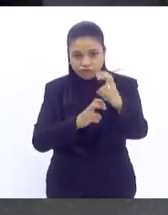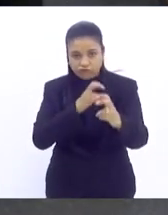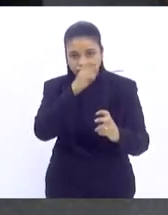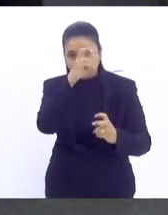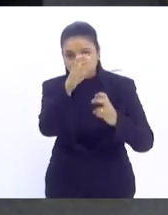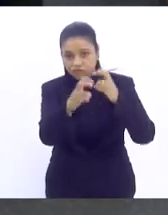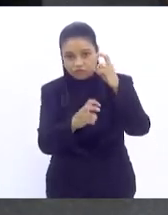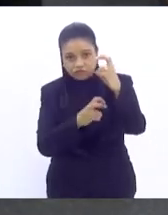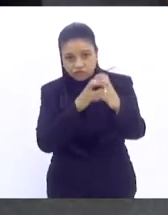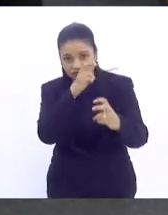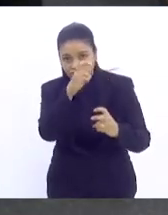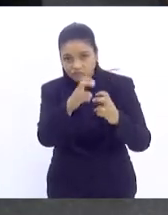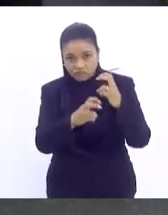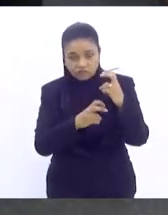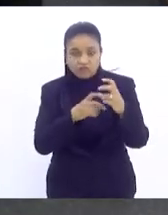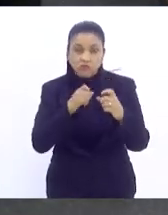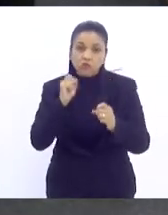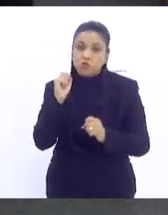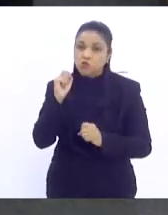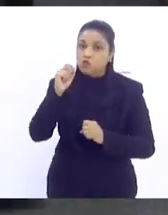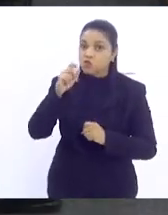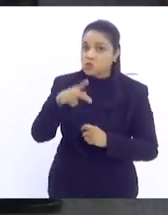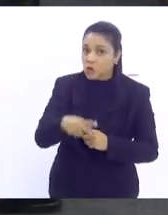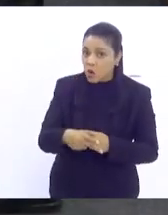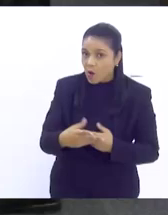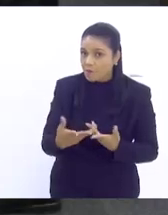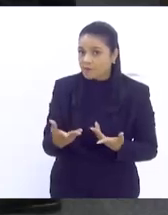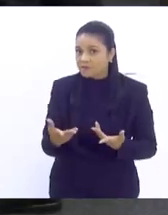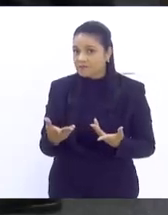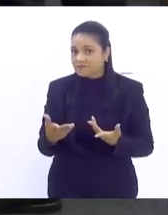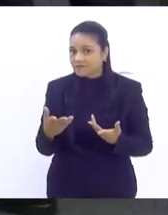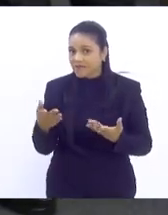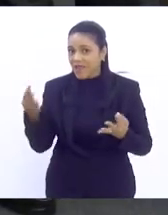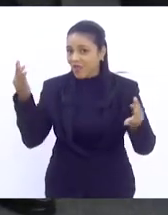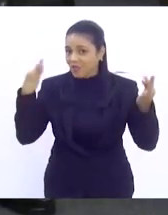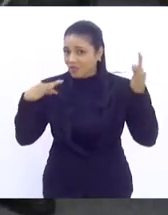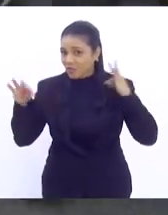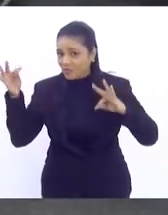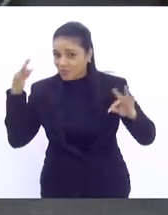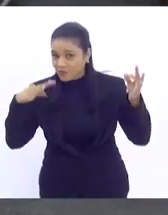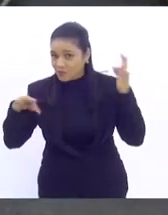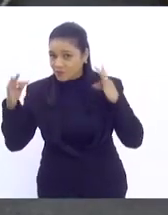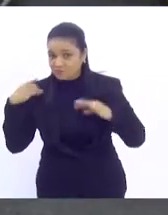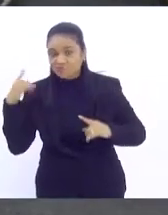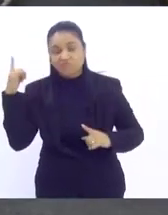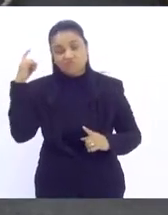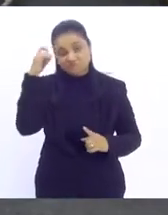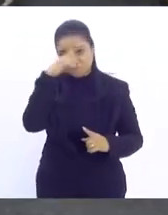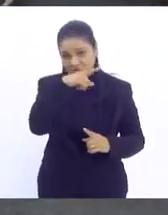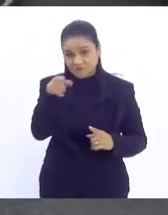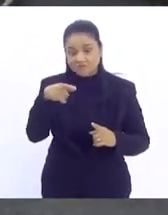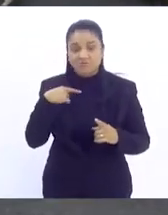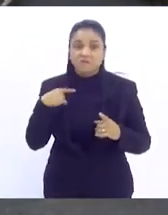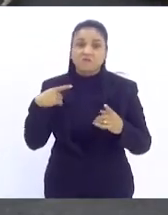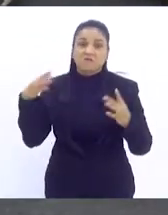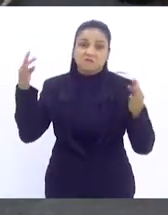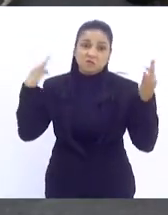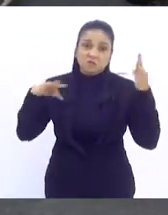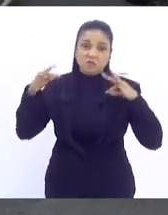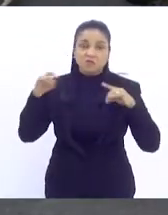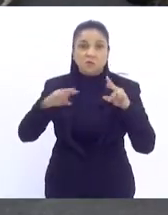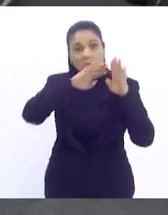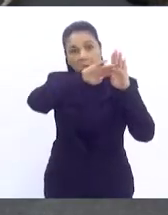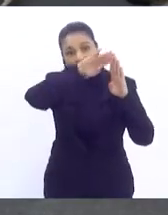pretende-se inclusive ter um shopping center então para o turismo fica até ruim porque as pessoas vão lá para cima e vão continuar lá